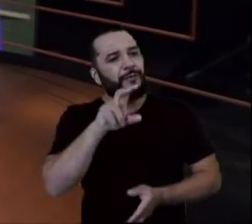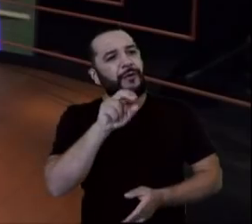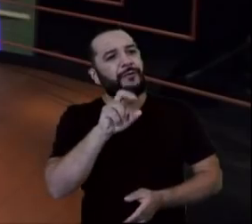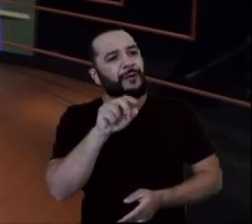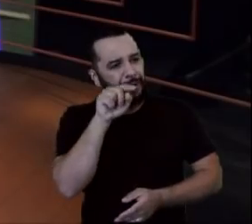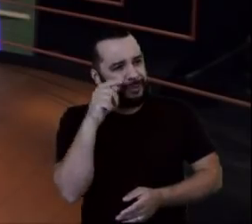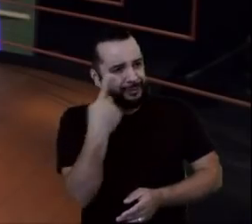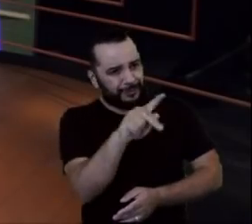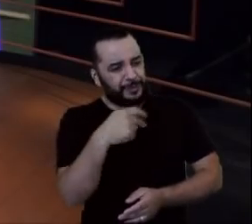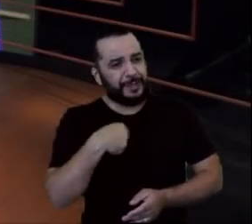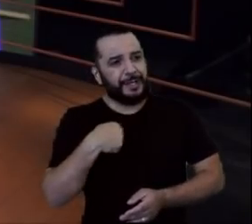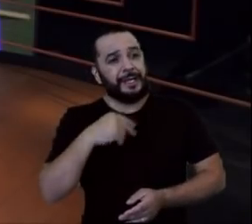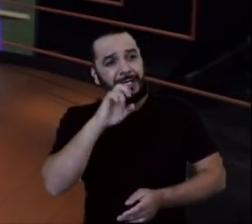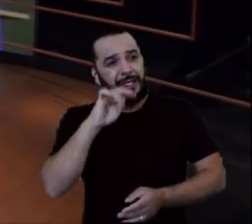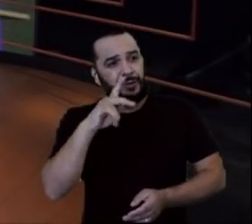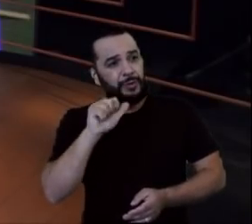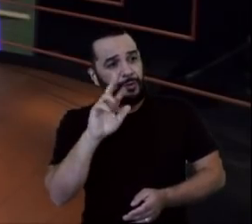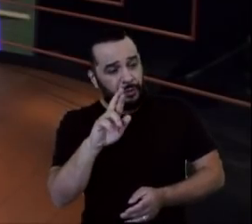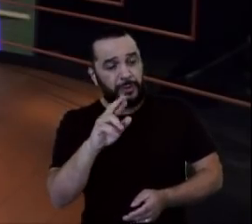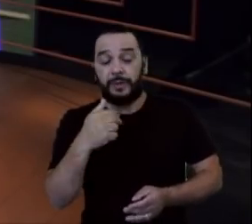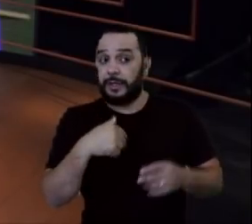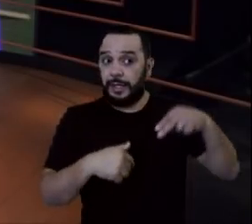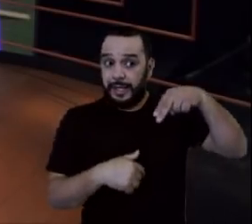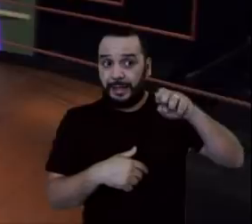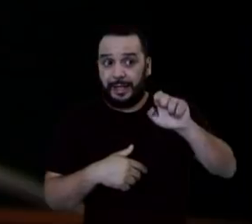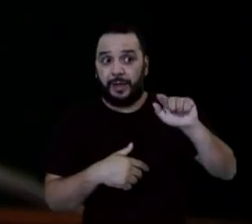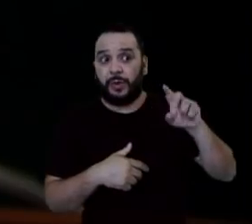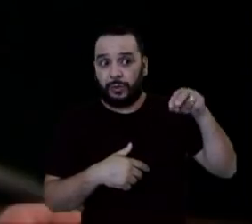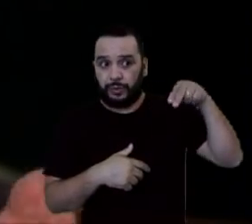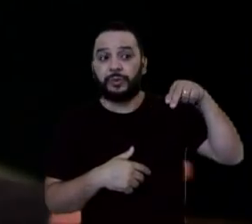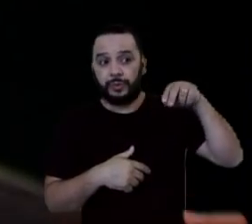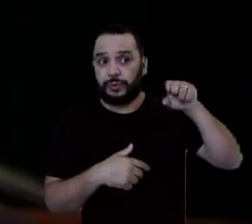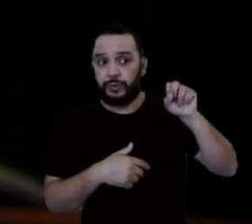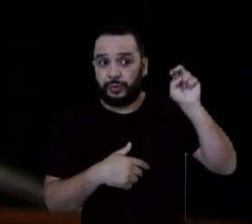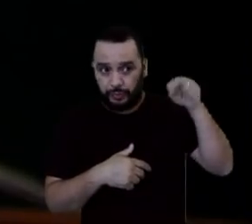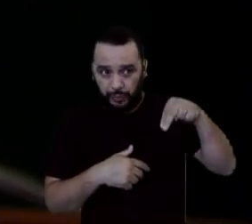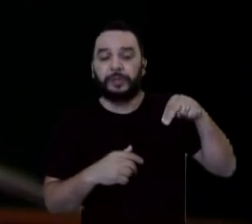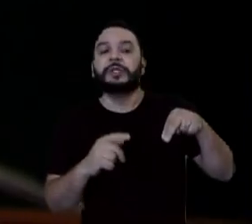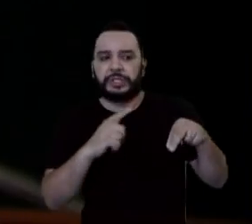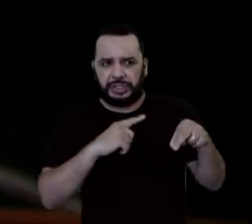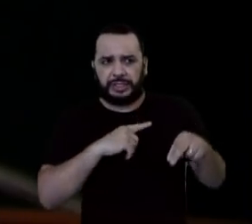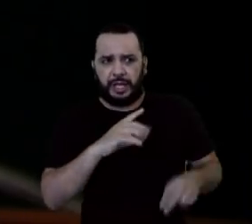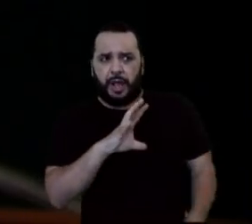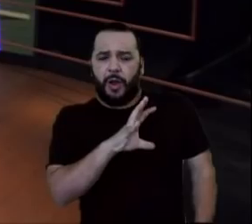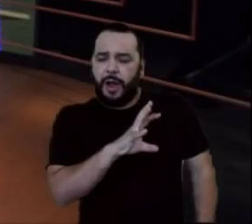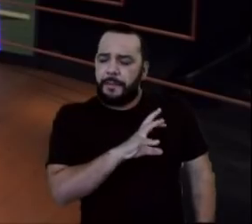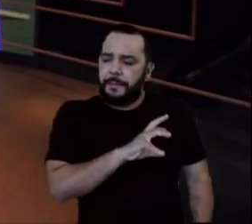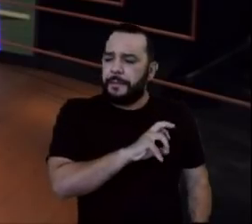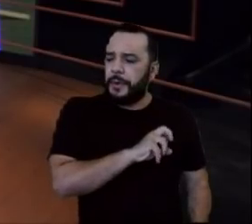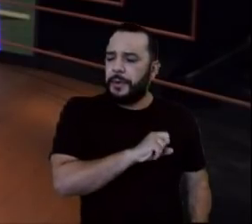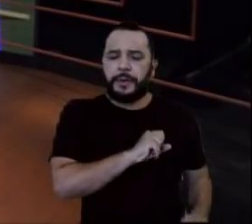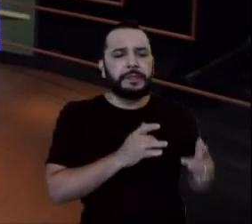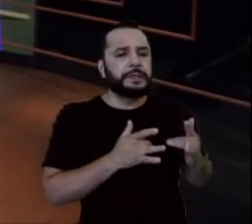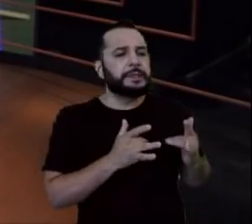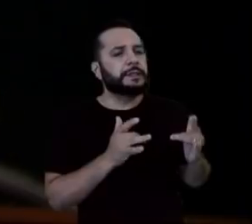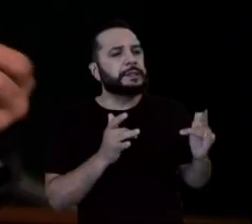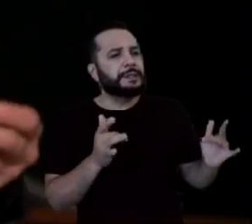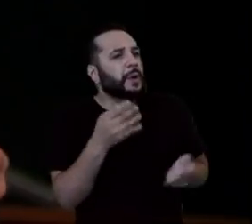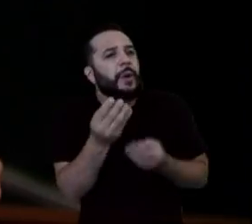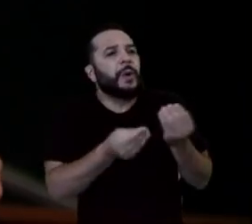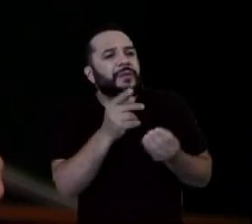E a gente acabou descobrindo que o Nelson Rodrigues, o anjo pornográfico, também tinha uma faceta romântica, né? Qual foi o sentimento